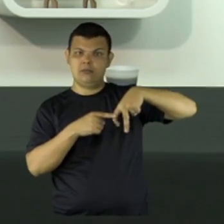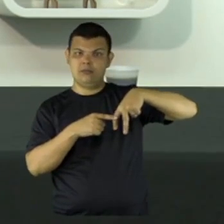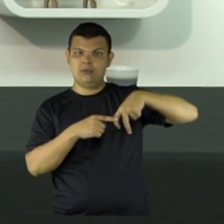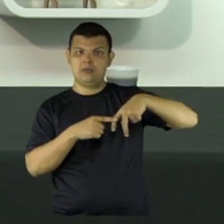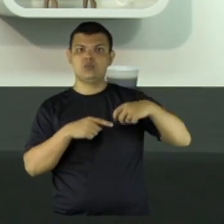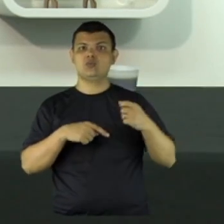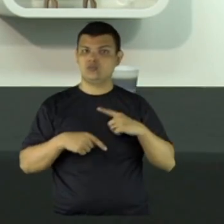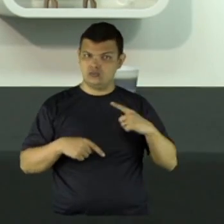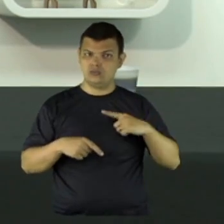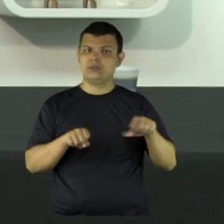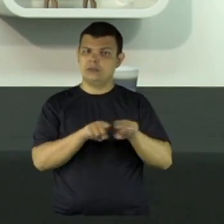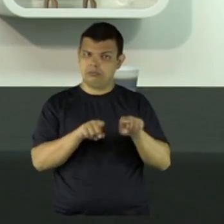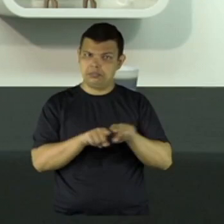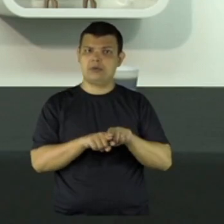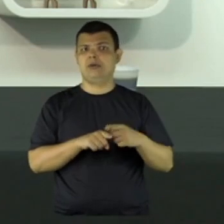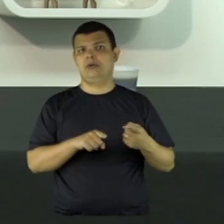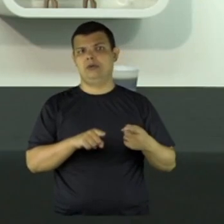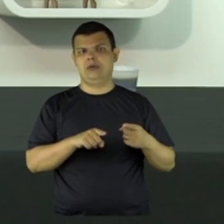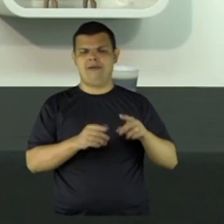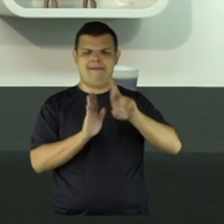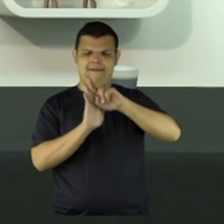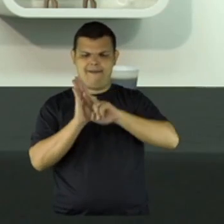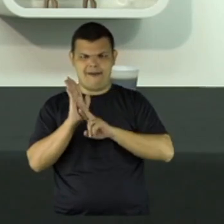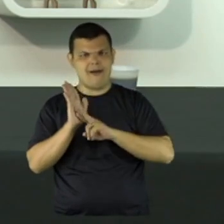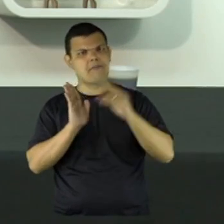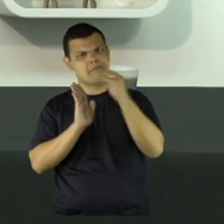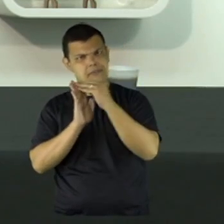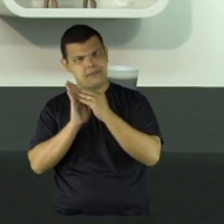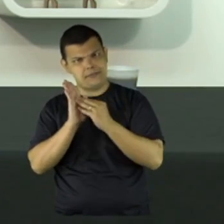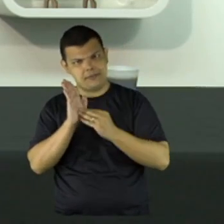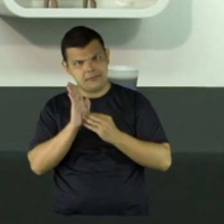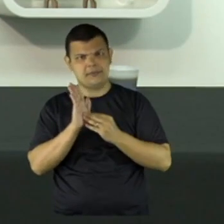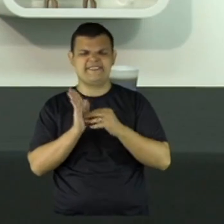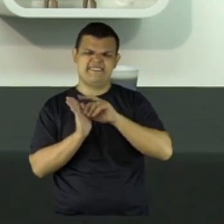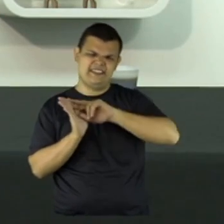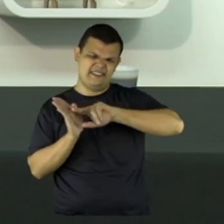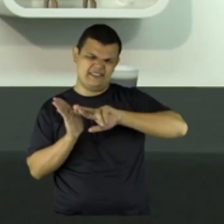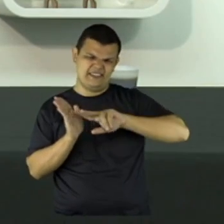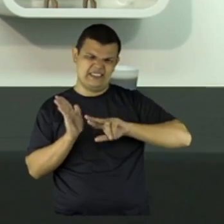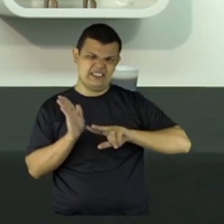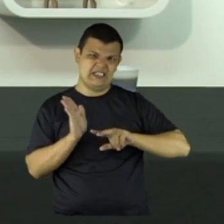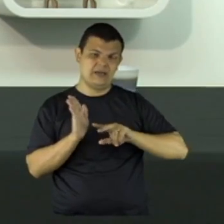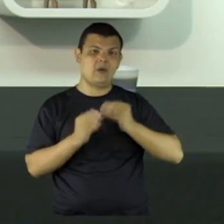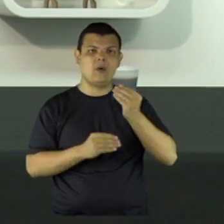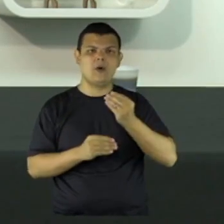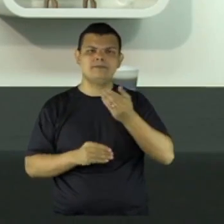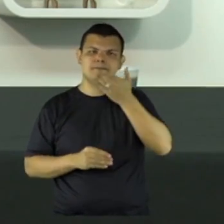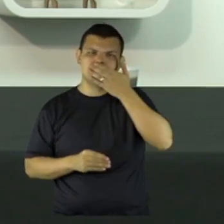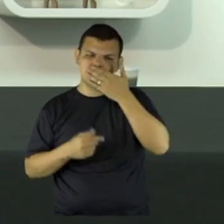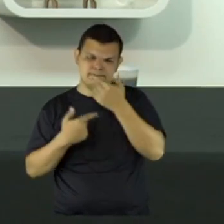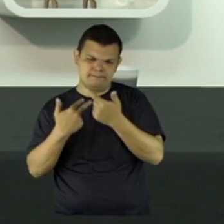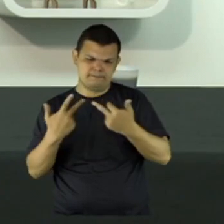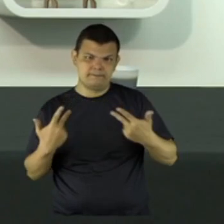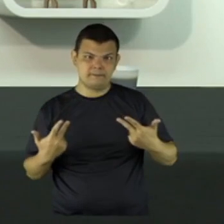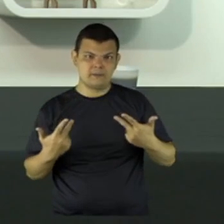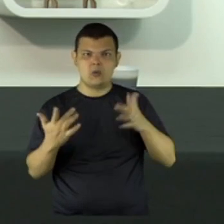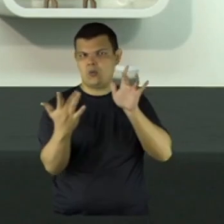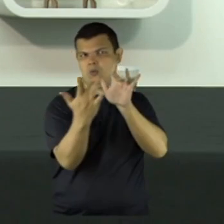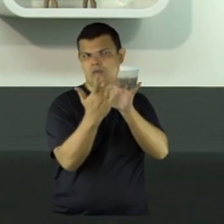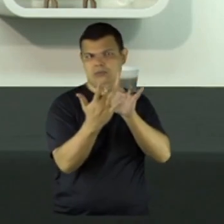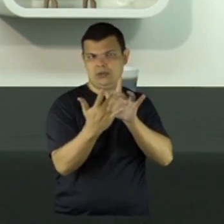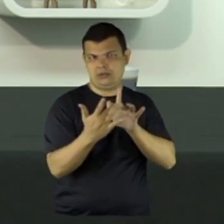regras da luta, elas vão definir como que vão ser os golpes e a forma de